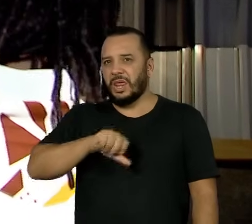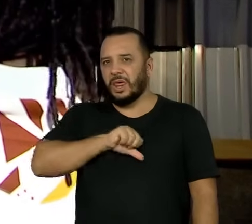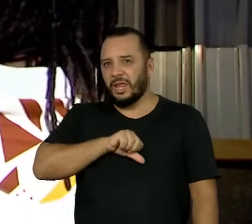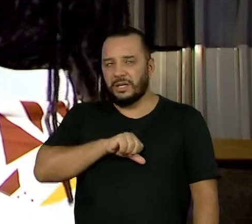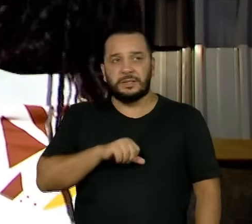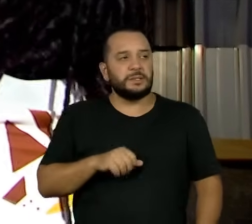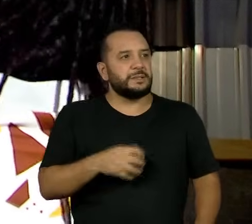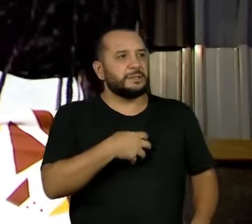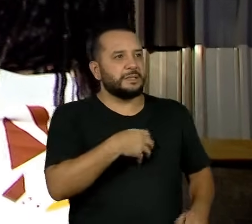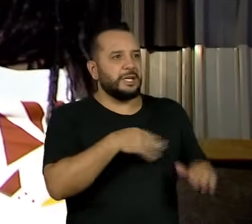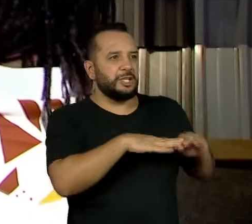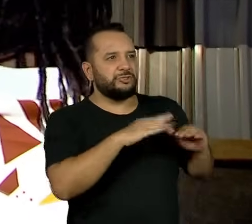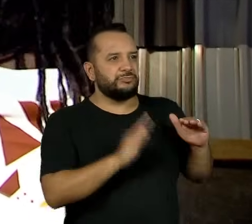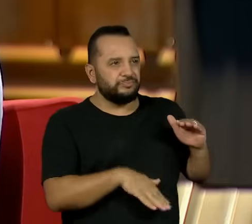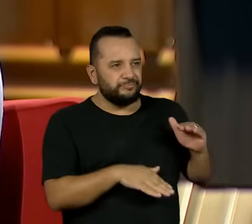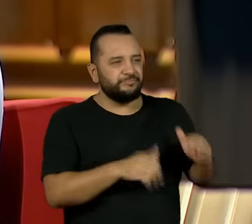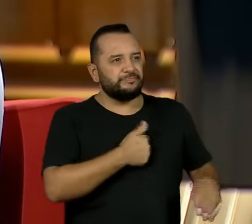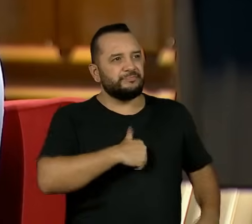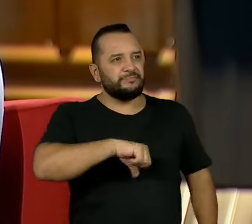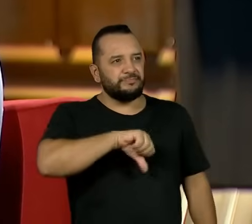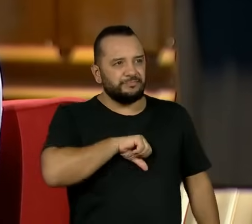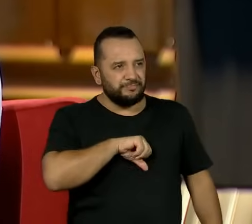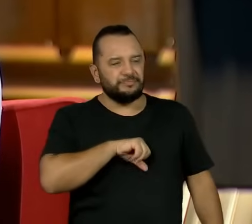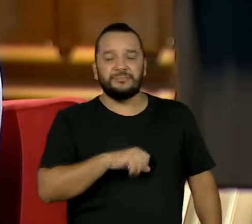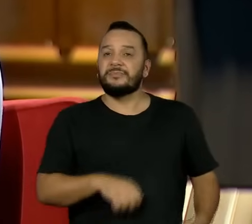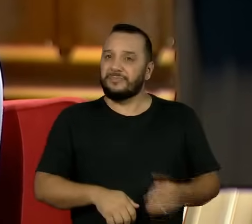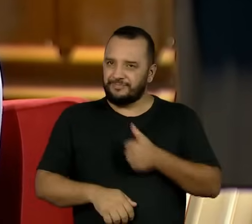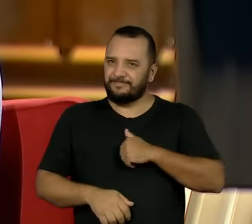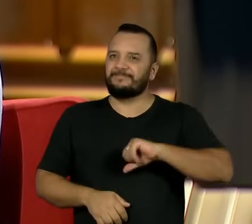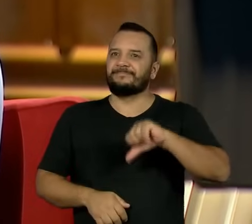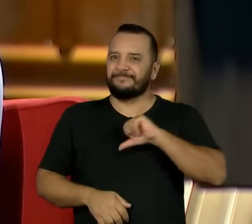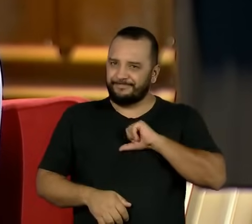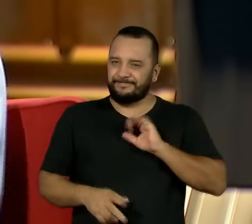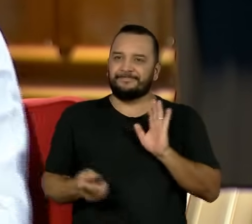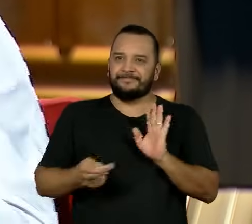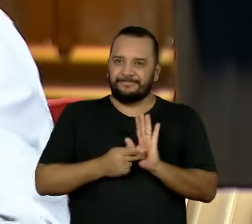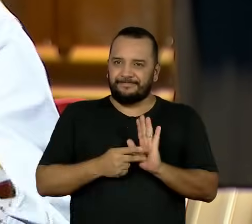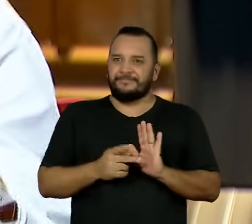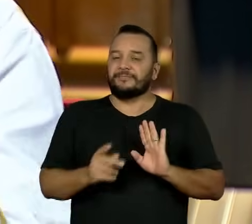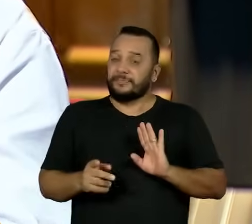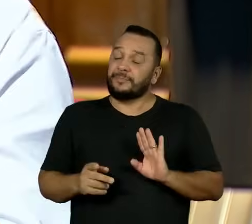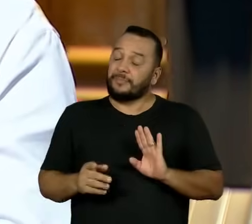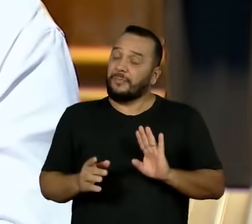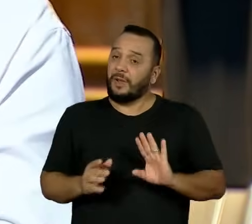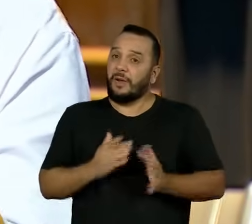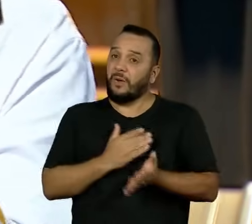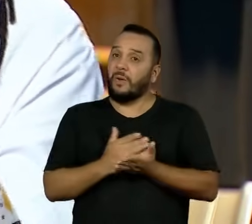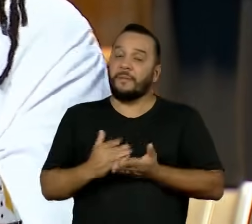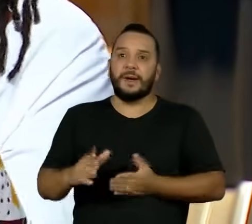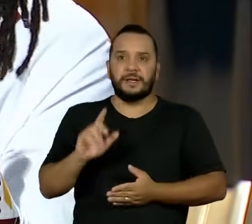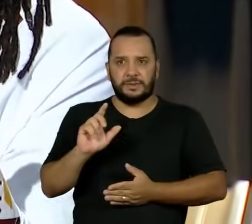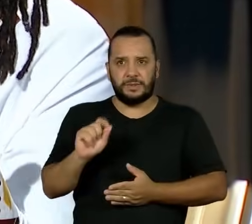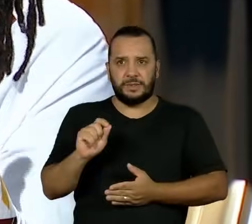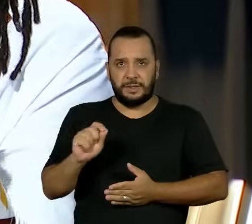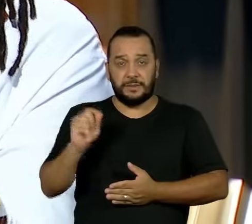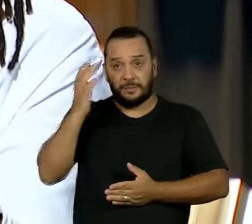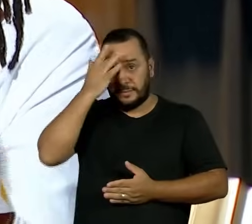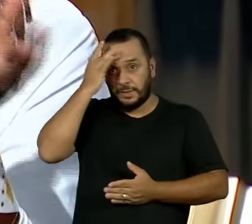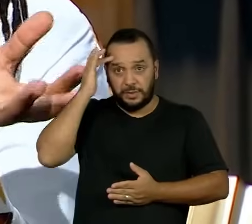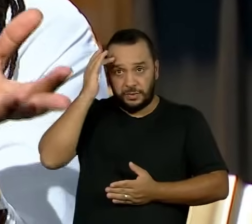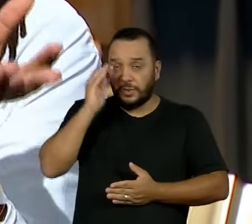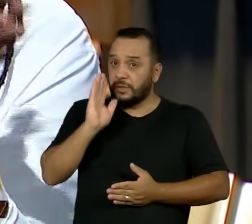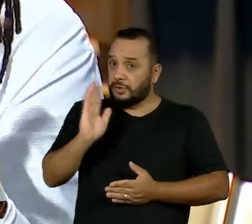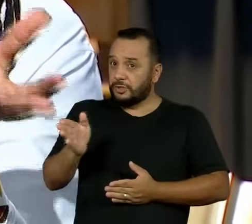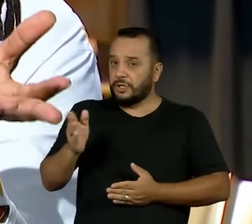tem impotente. uma autoestima rebaixada. E aí começa a ver, né, para quem tem pessoas mais velhas no